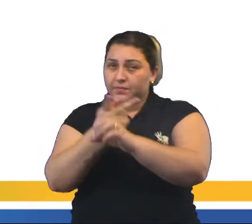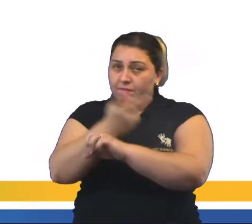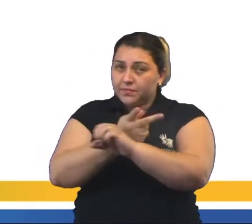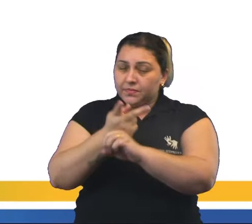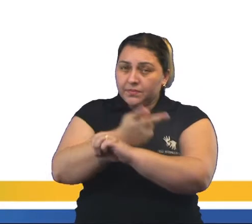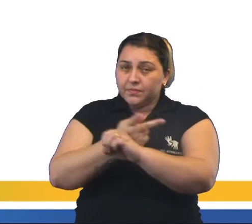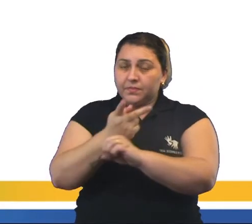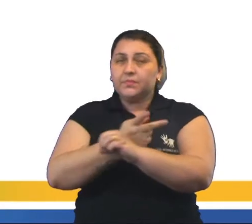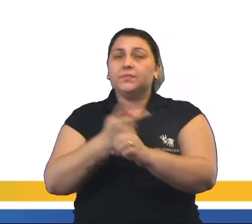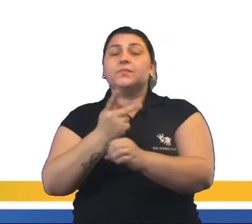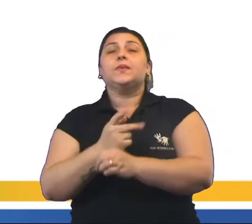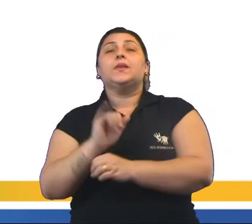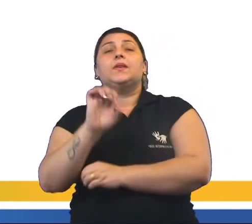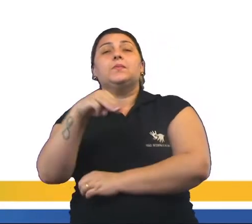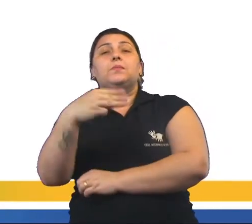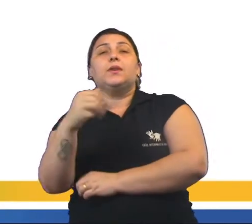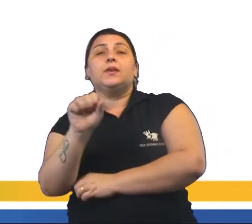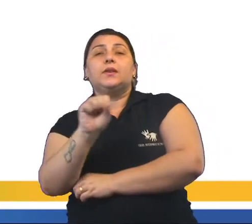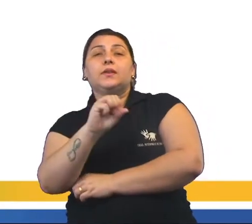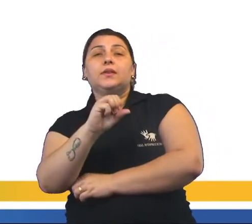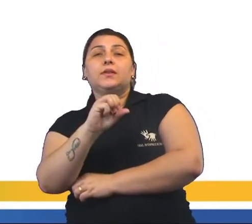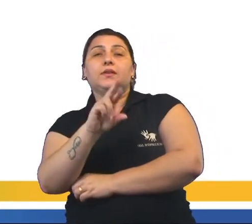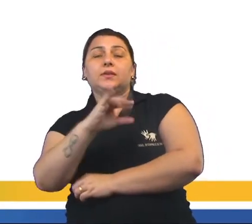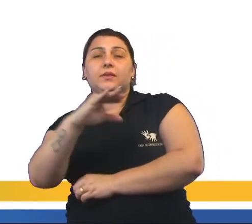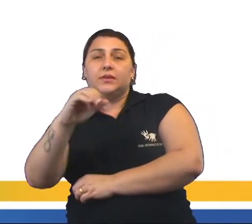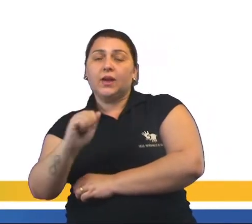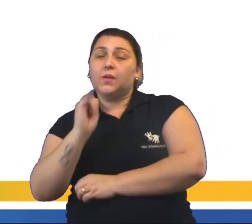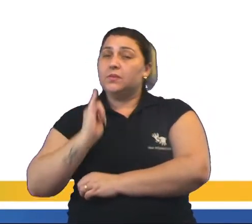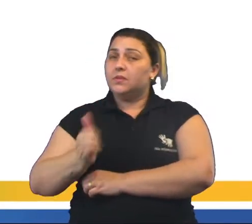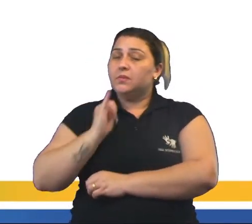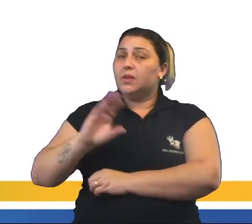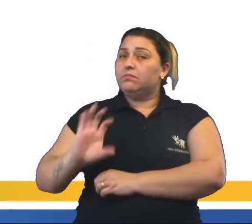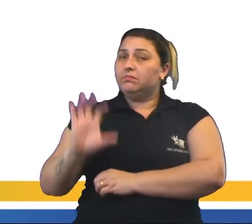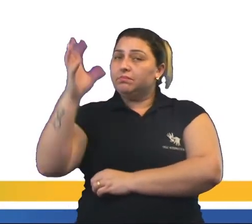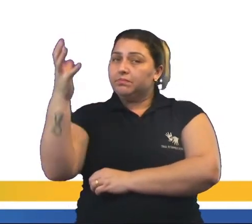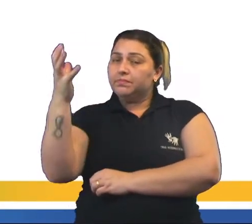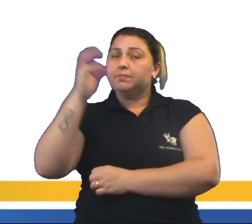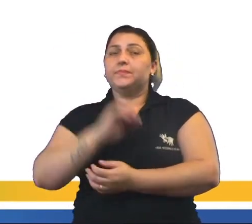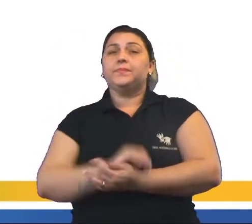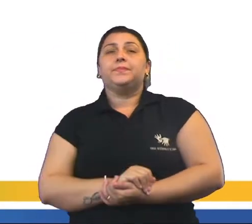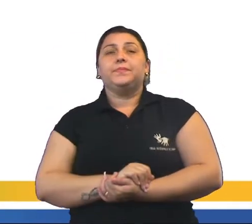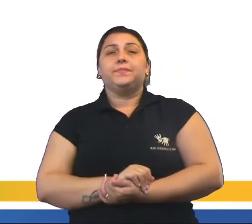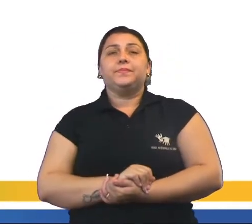uma imparcialidade em narrar, os fatos.